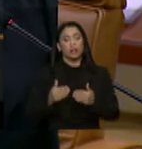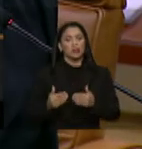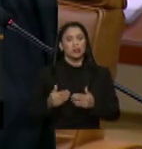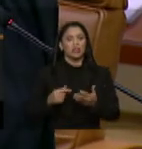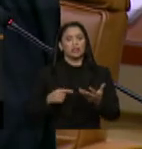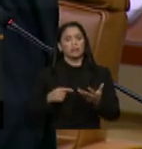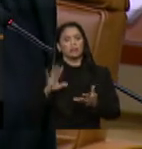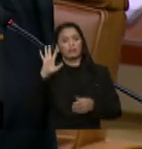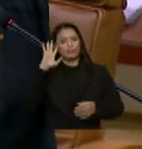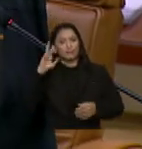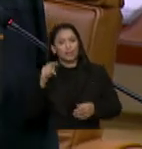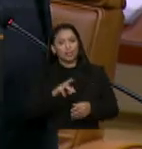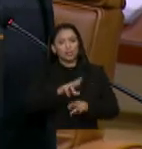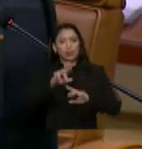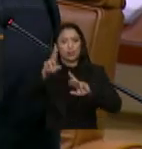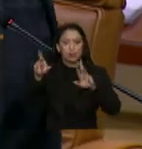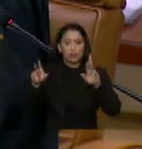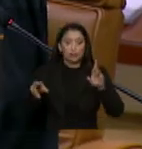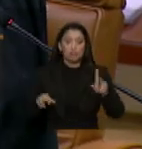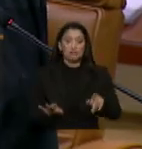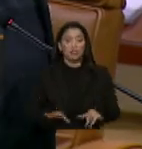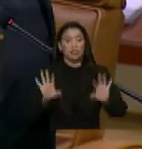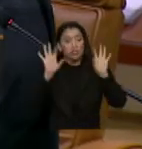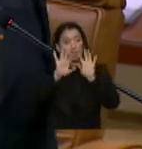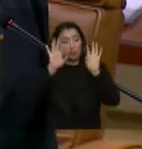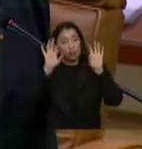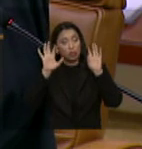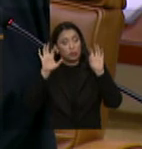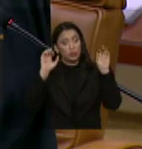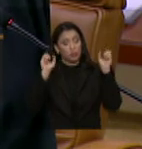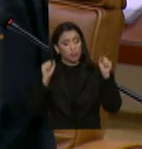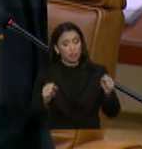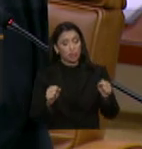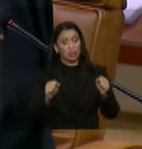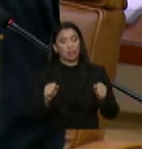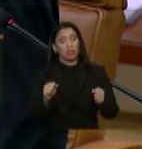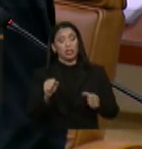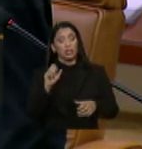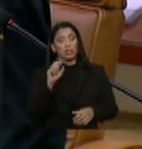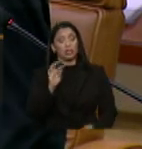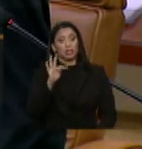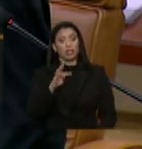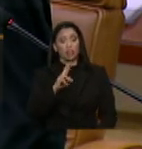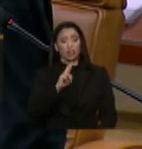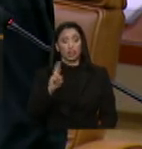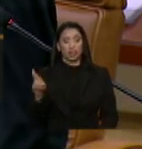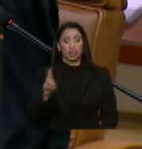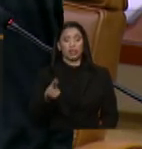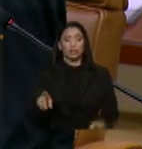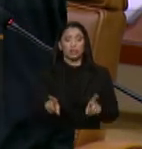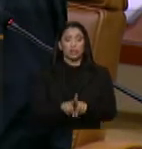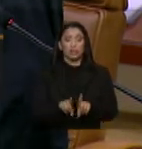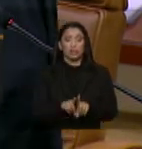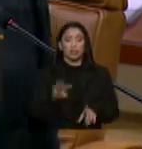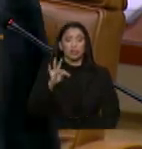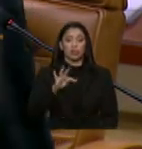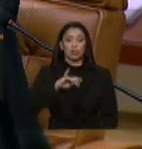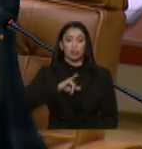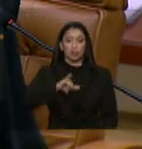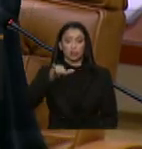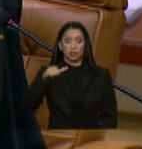de várias decisões de tribunais regionais federais inclusive Copa Superior Tribunal Justiça